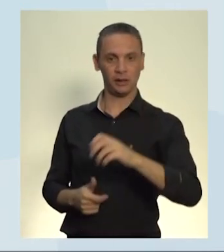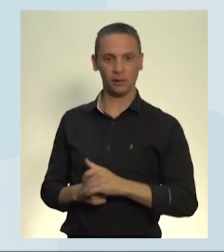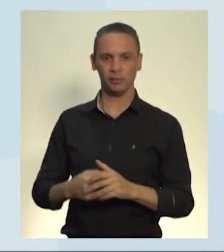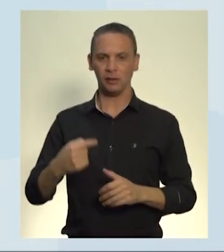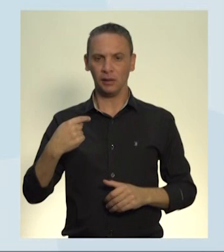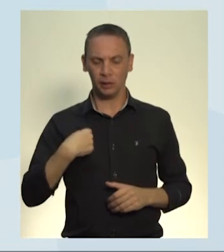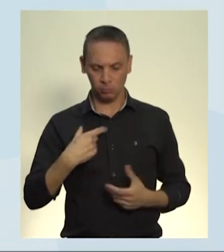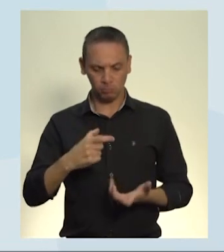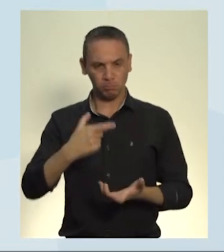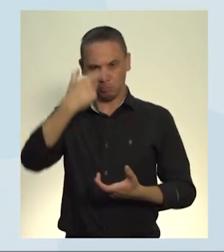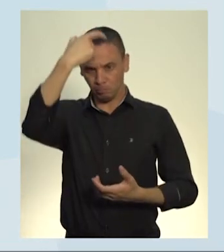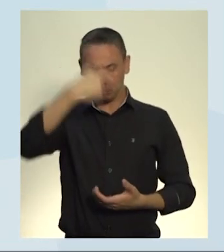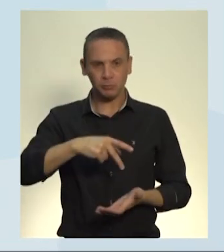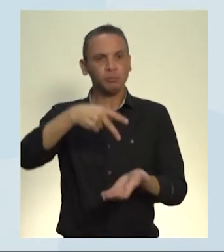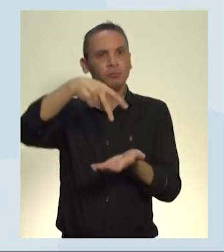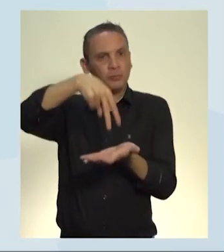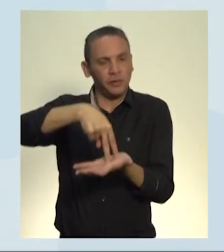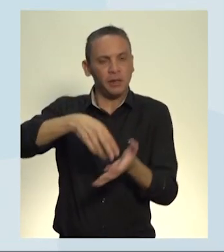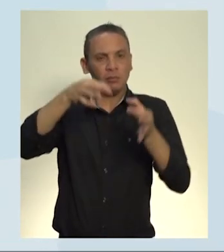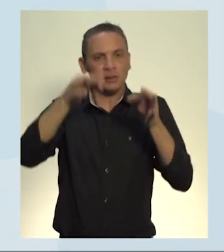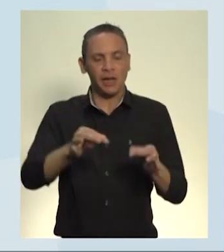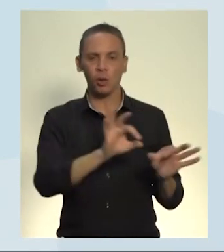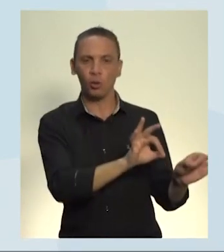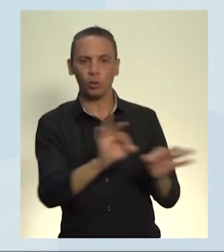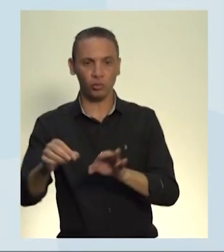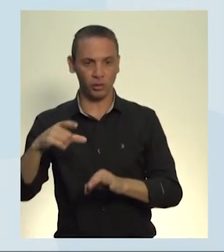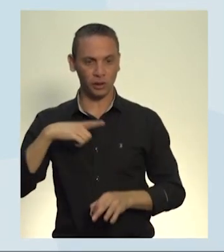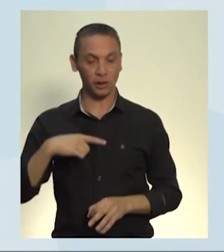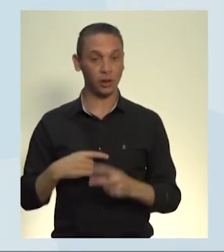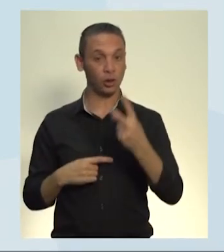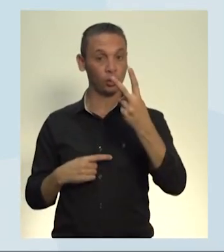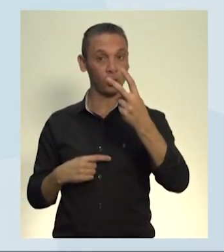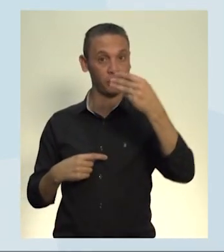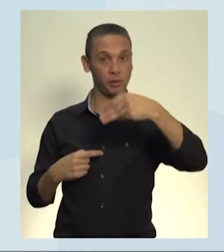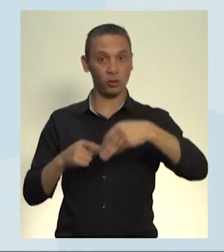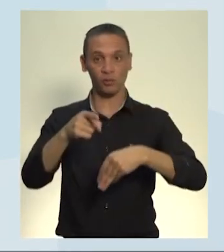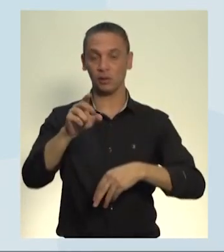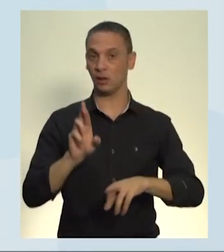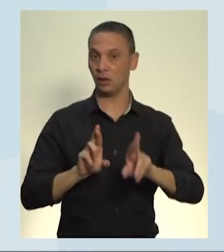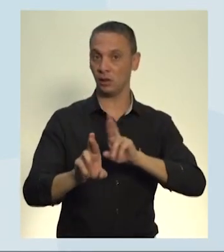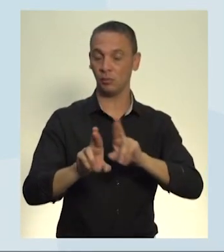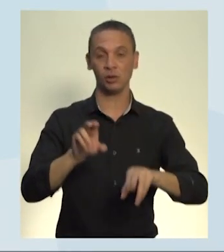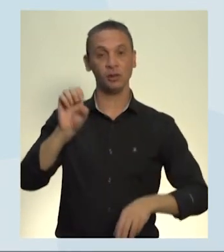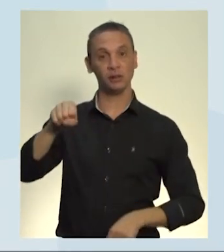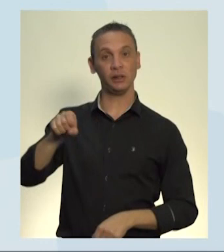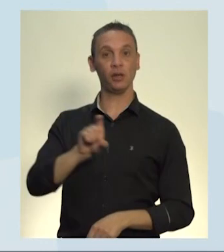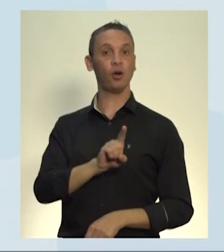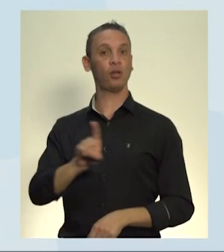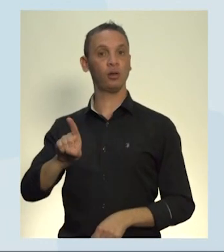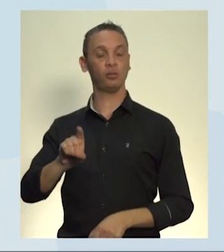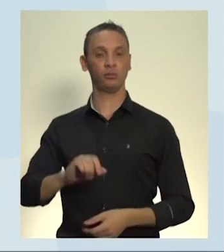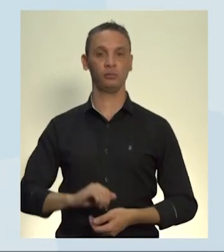ter atitudes protagonistas no meu dia a dia? 2 minutinhos e a resposta é sim ou não.